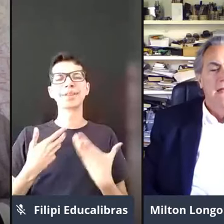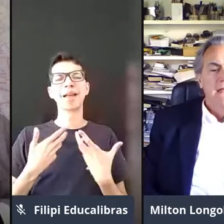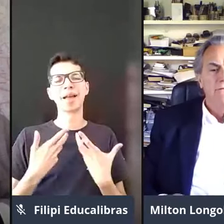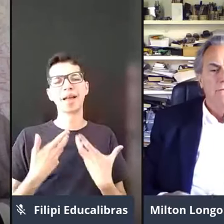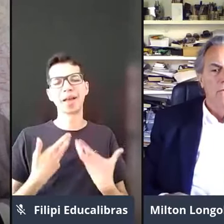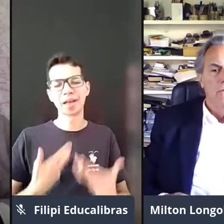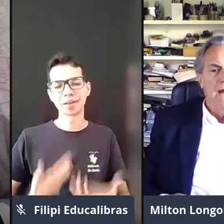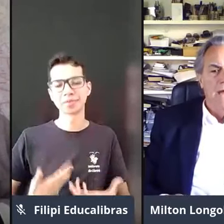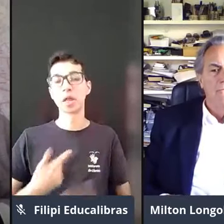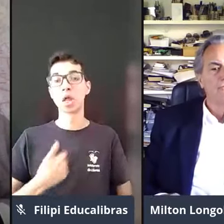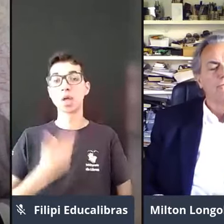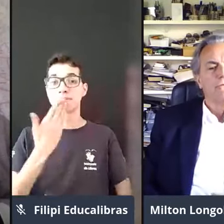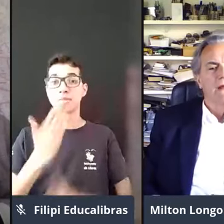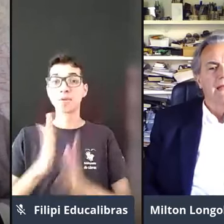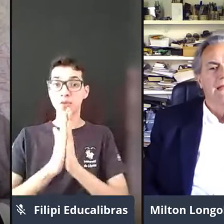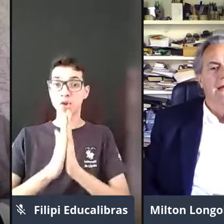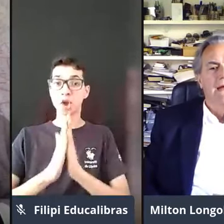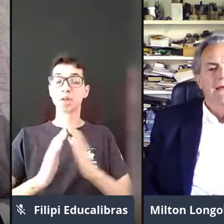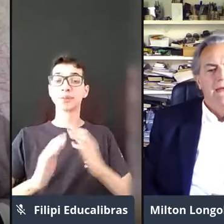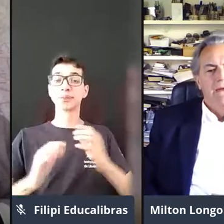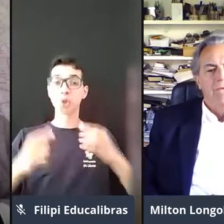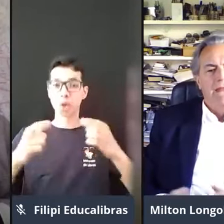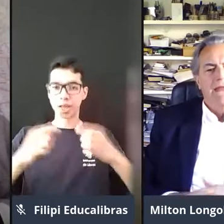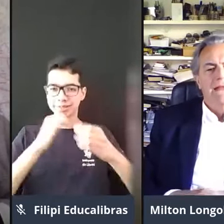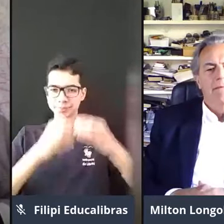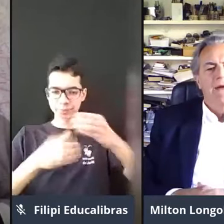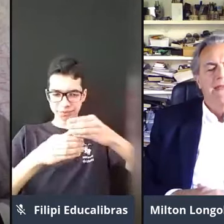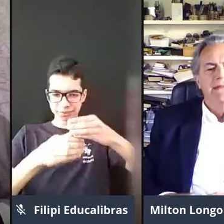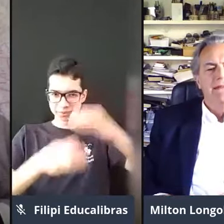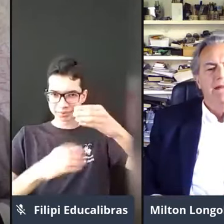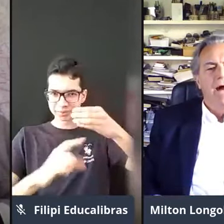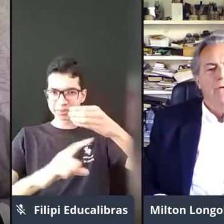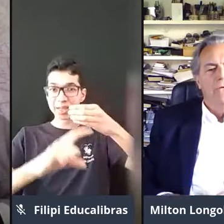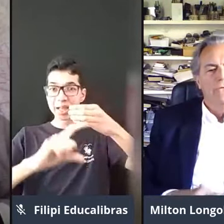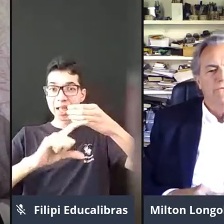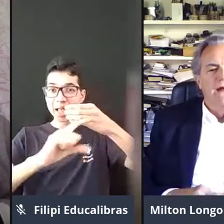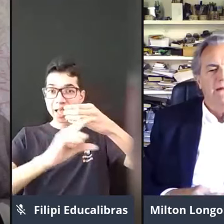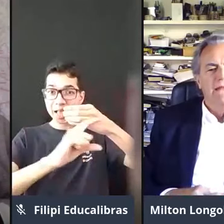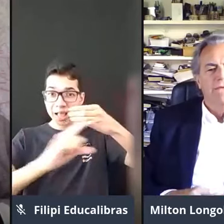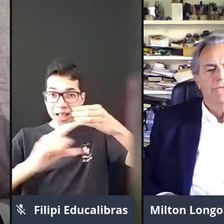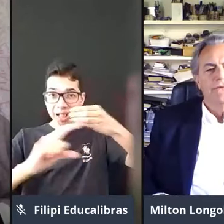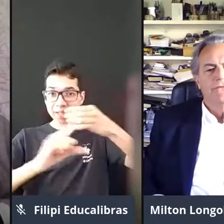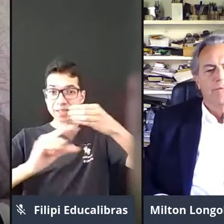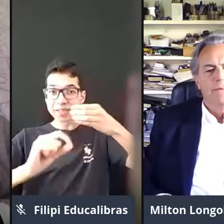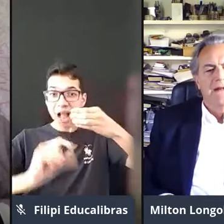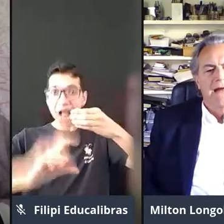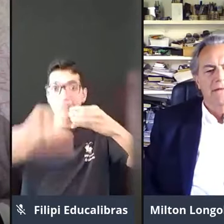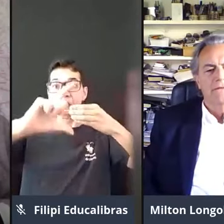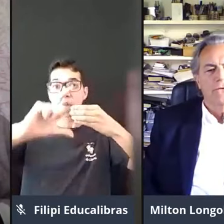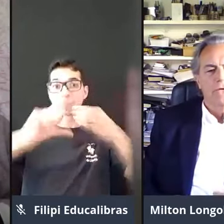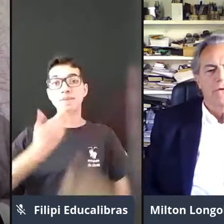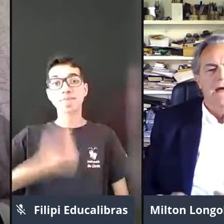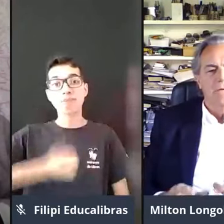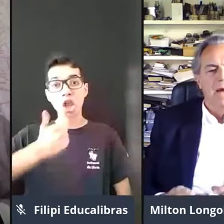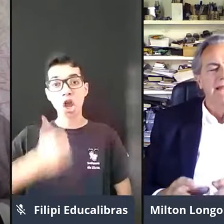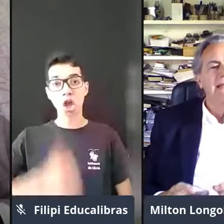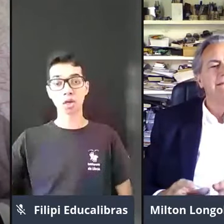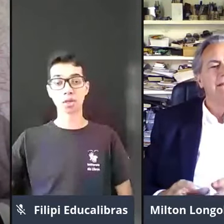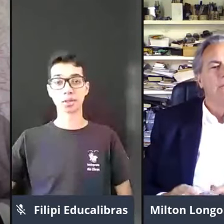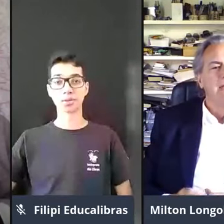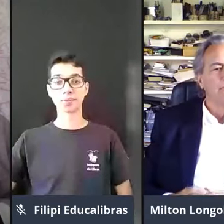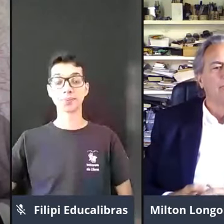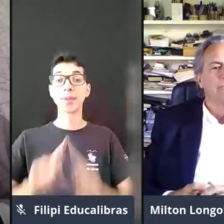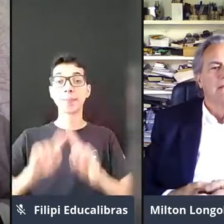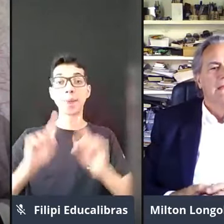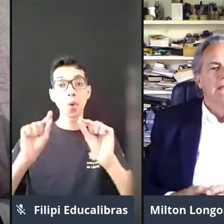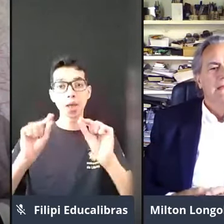rótulos, eles colocaram junto com aquela maquininha de cálculo nos carrinhos de supermercado, eles colocaram uma lente